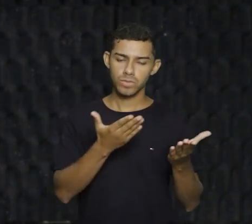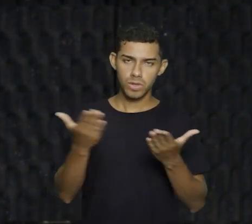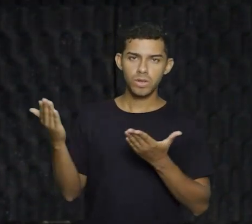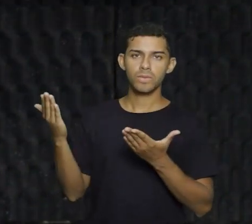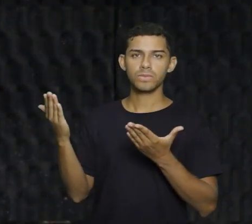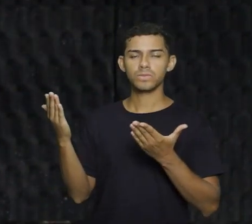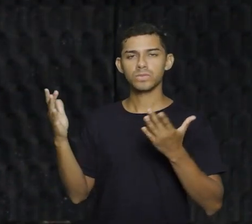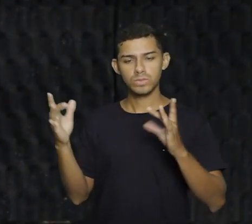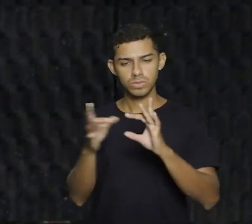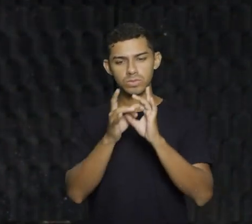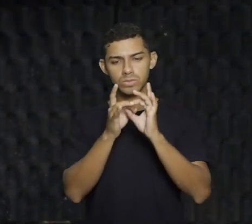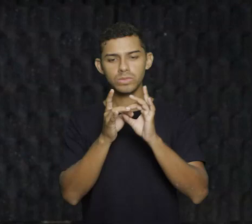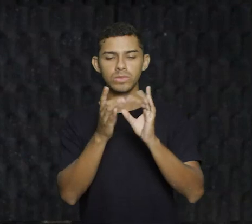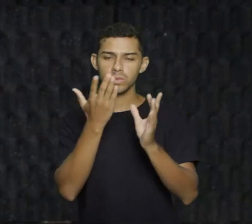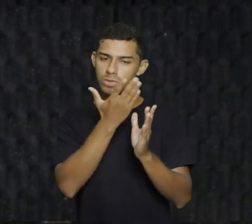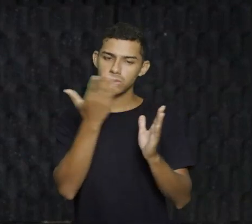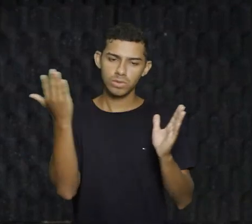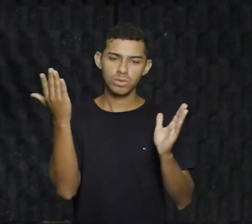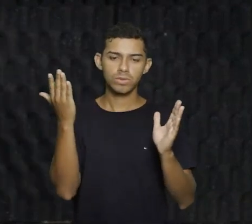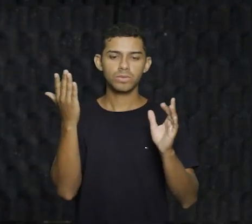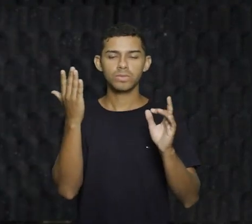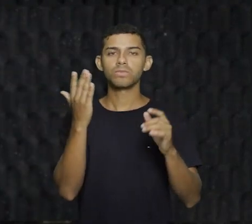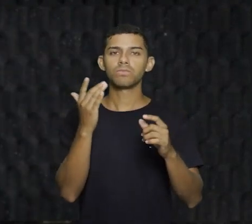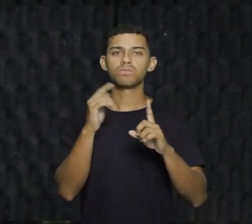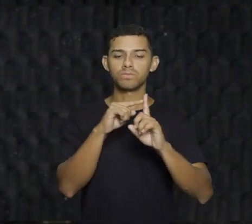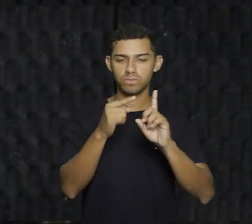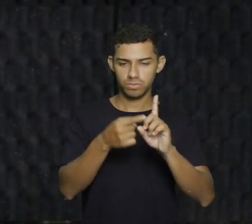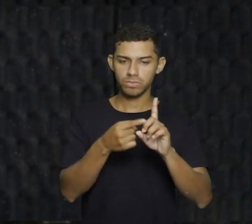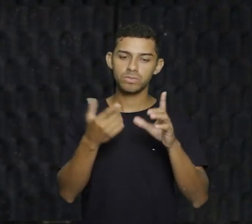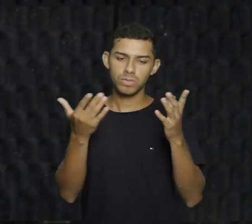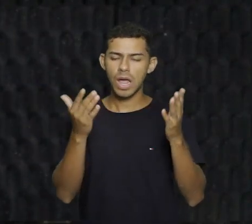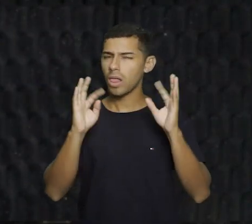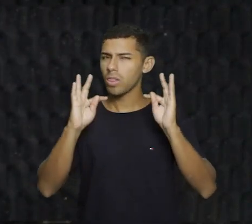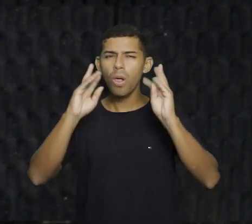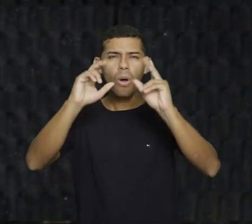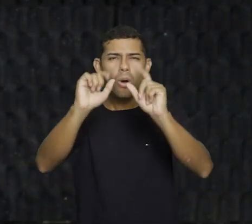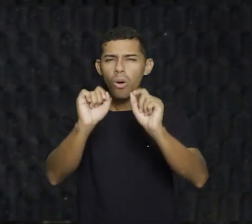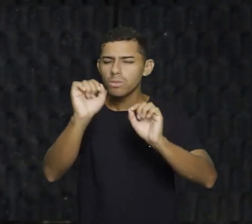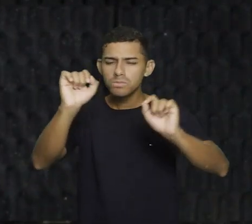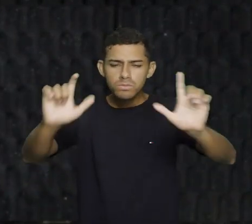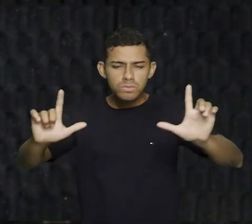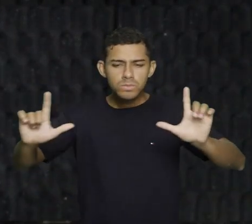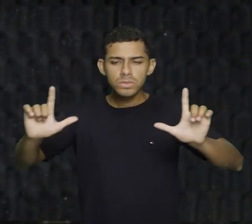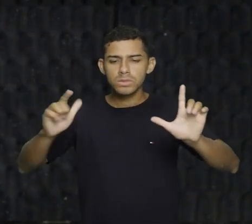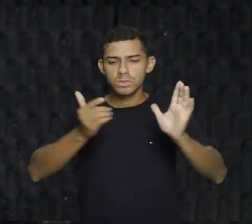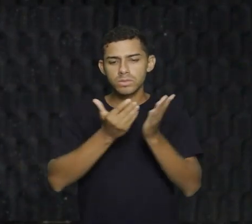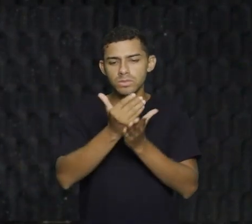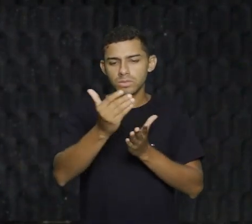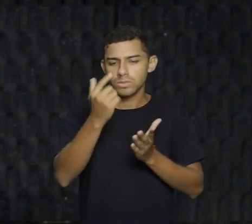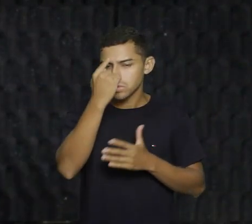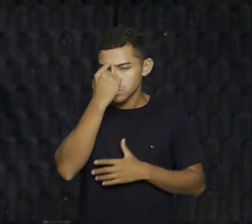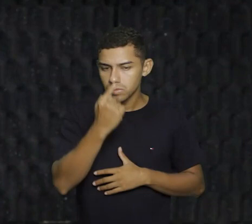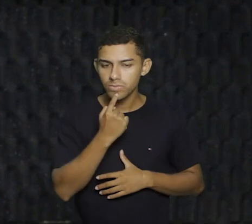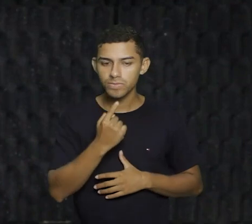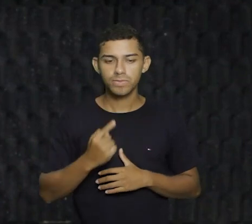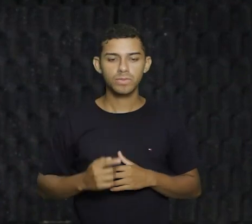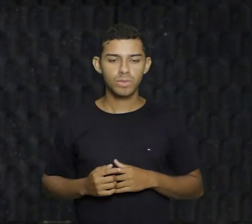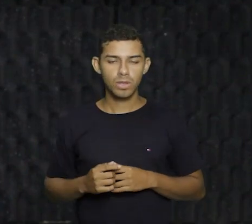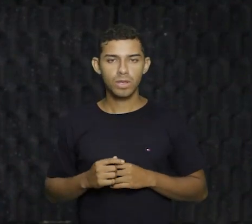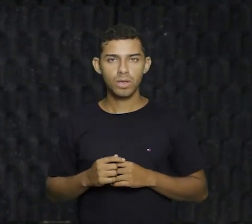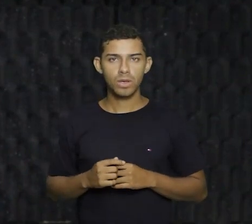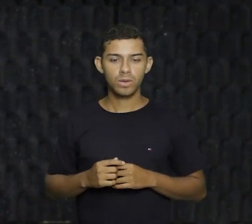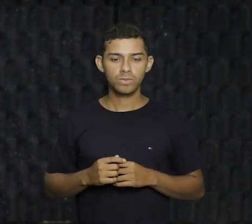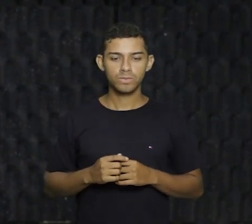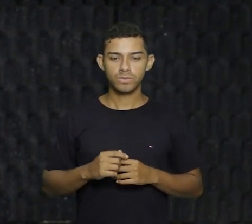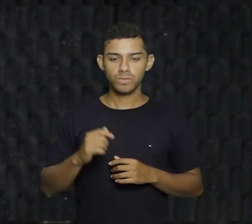primavera, associado diretamente a essa questão da fertilidade. Há toda uma leitura no quadro a partir das obras, das figuras. Então, a primavera